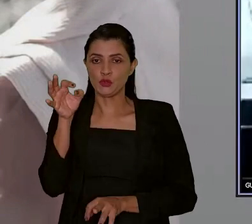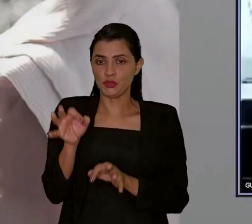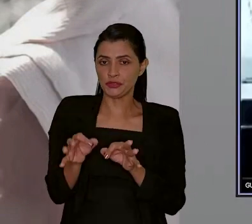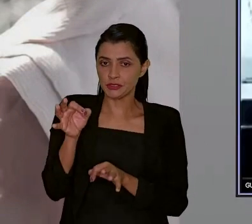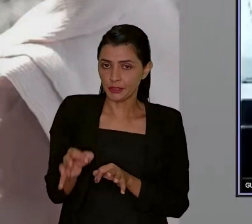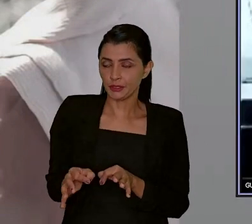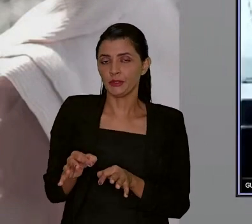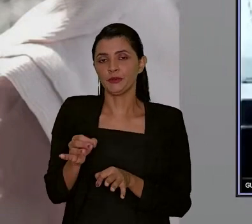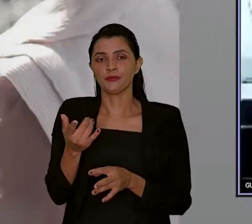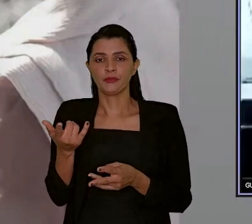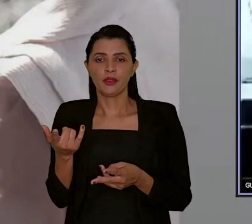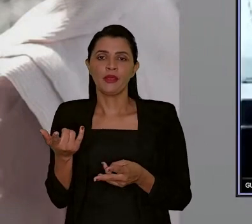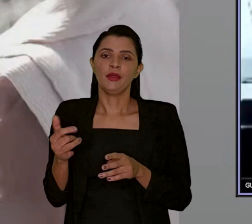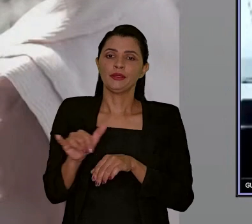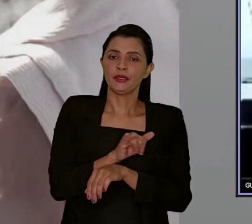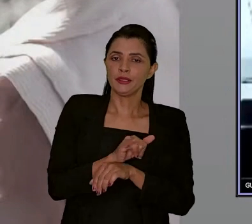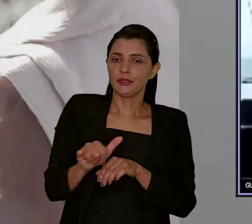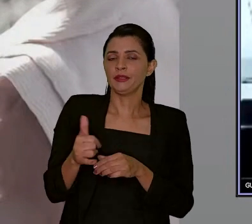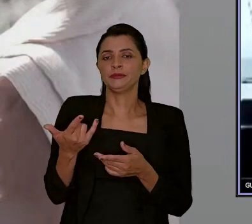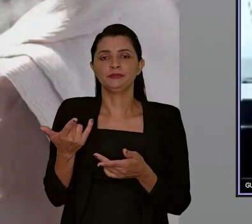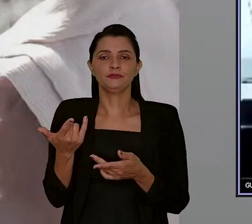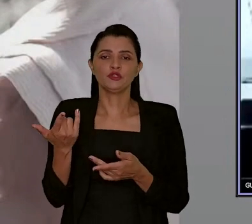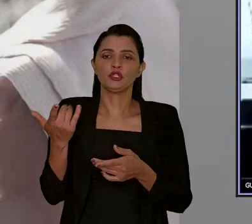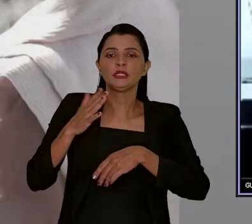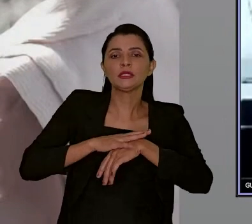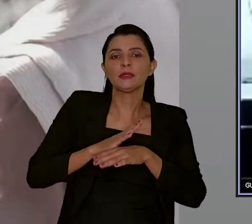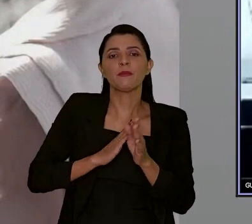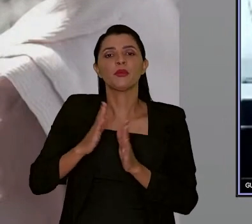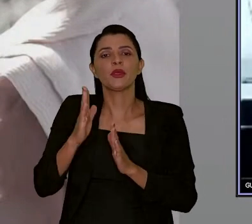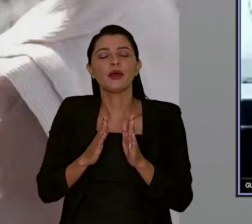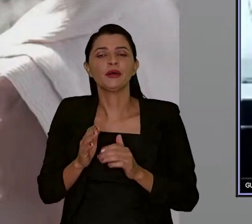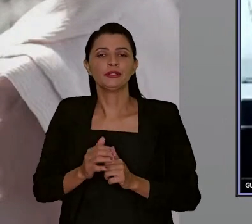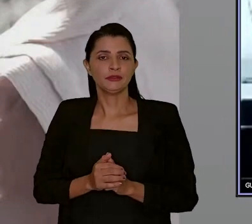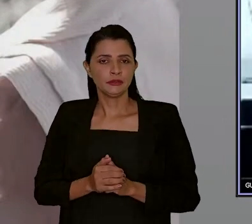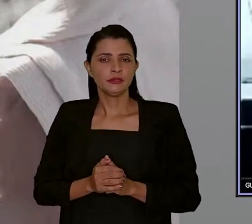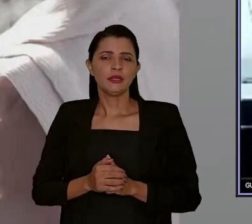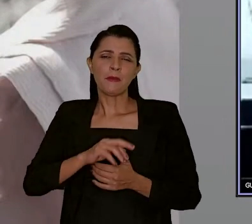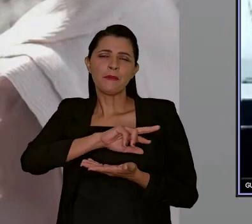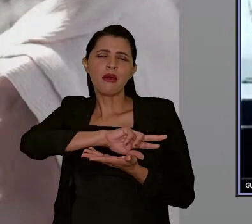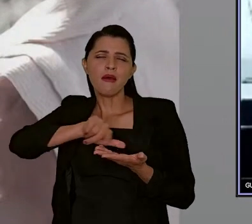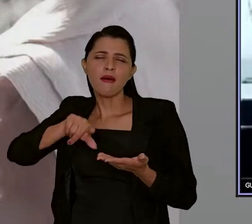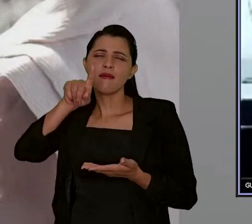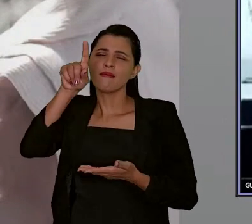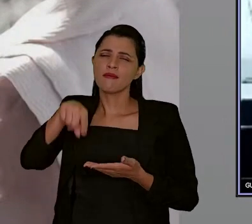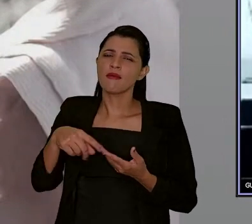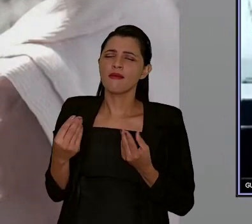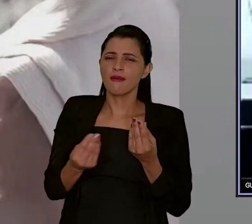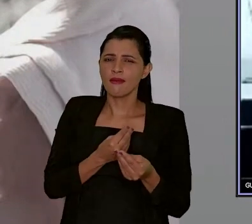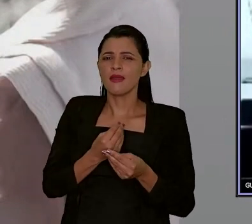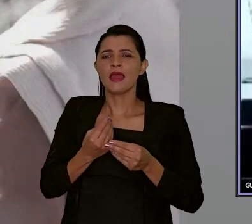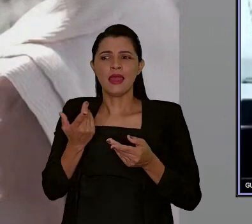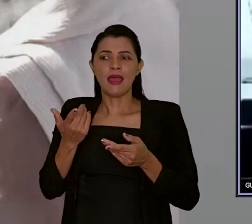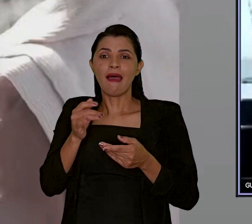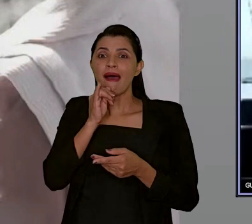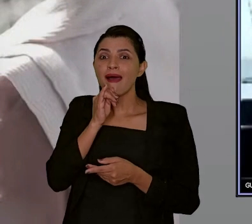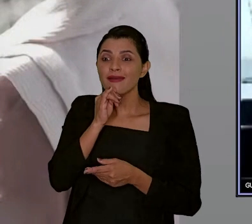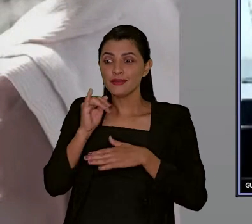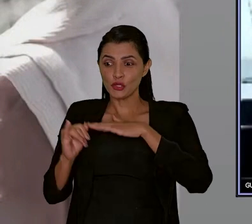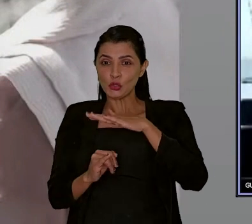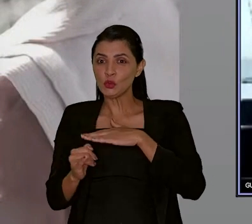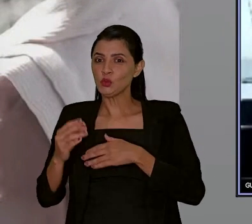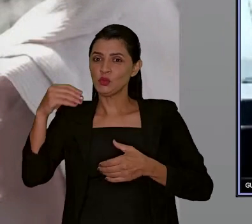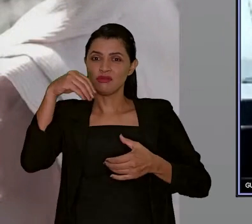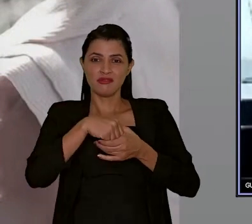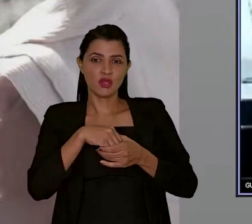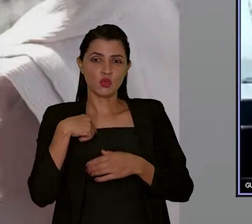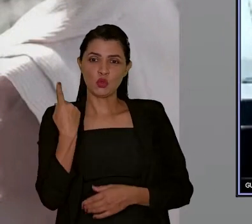medidas provisionais, enfim, são determinados institutos que ainda nós não temos dentro do nosso ordenamento